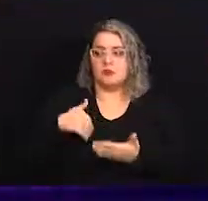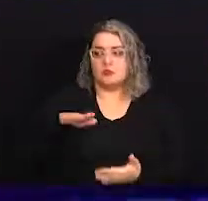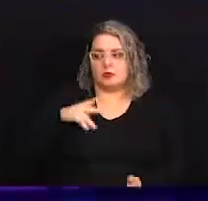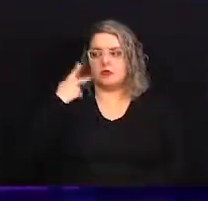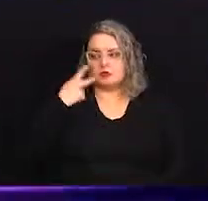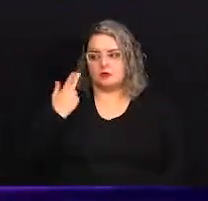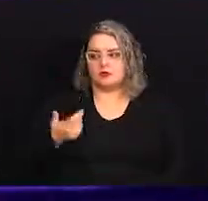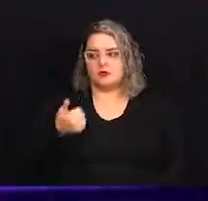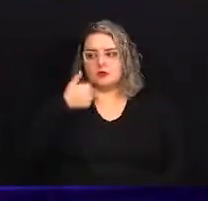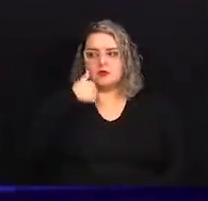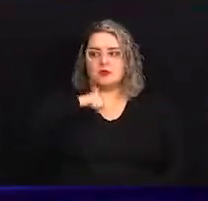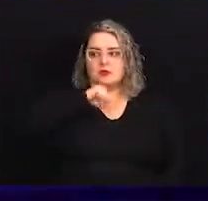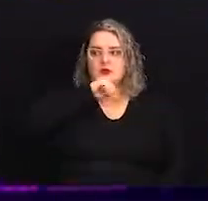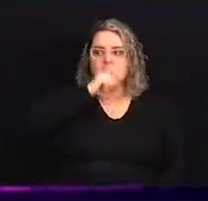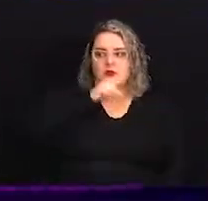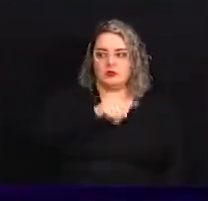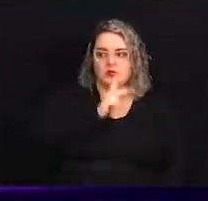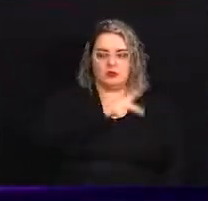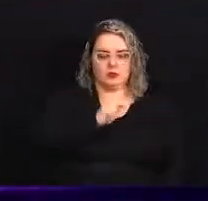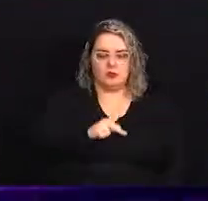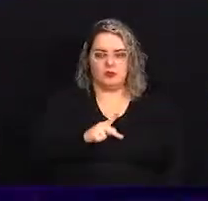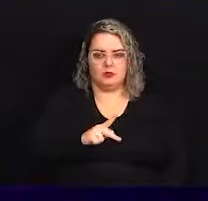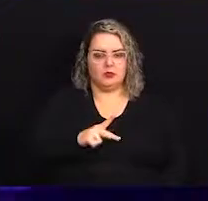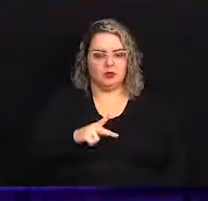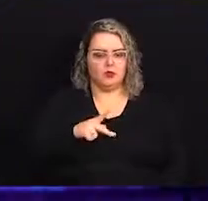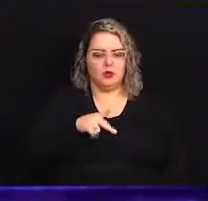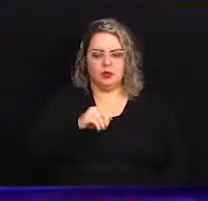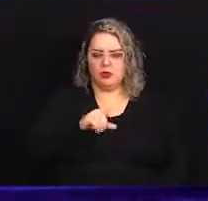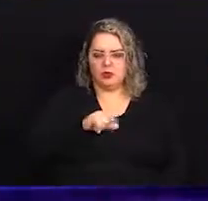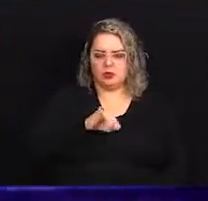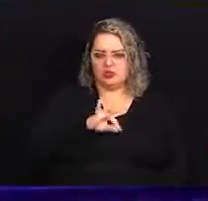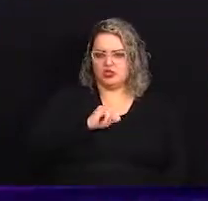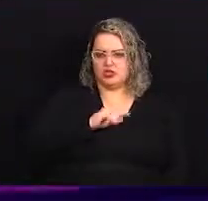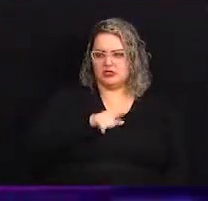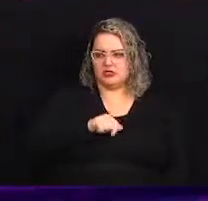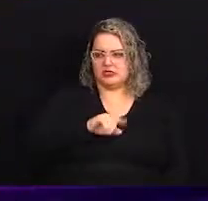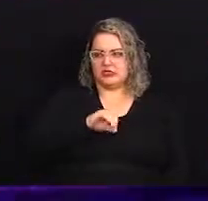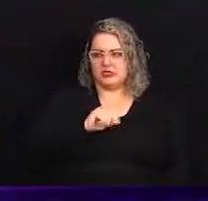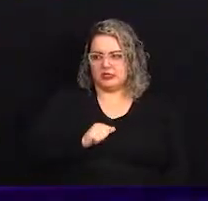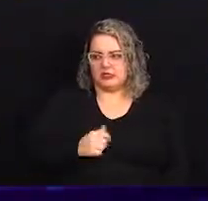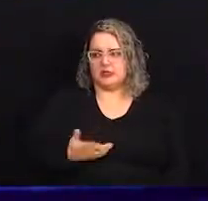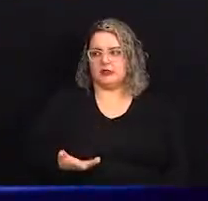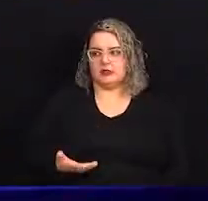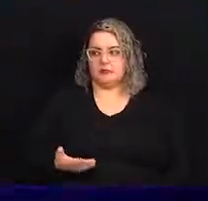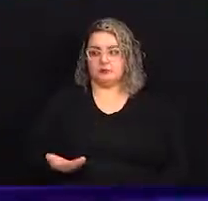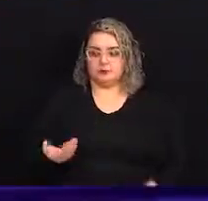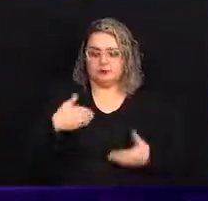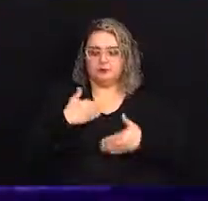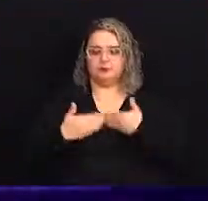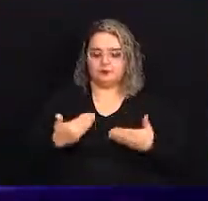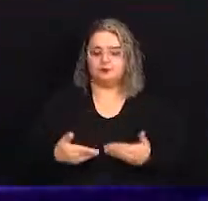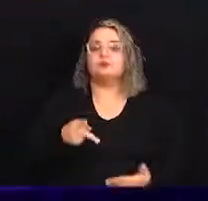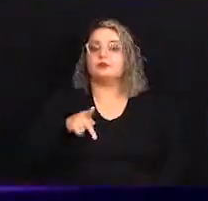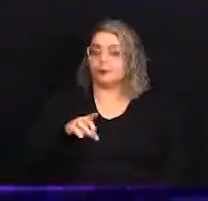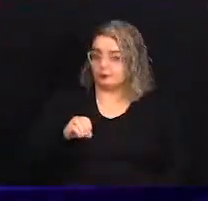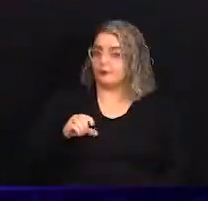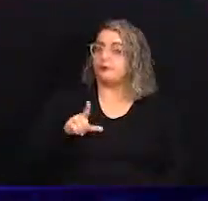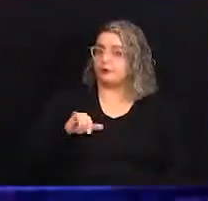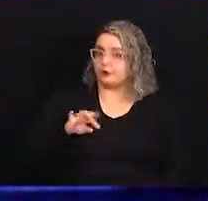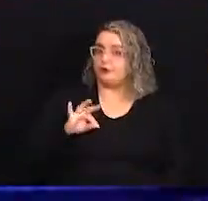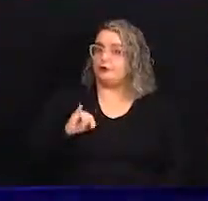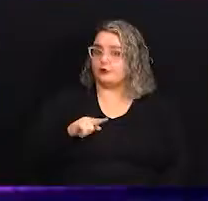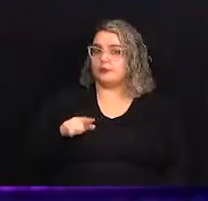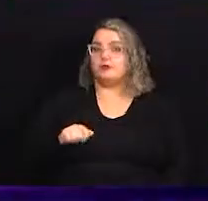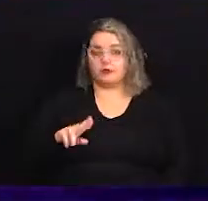político. Essa mãe que morreu era uma professora super politizada, e a menina entra num processo de se politizar, o que eu acho importante